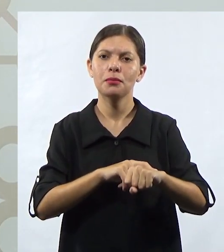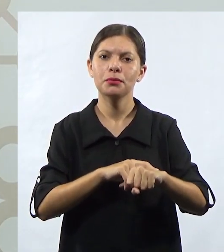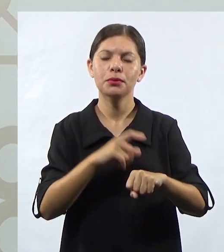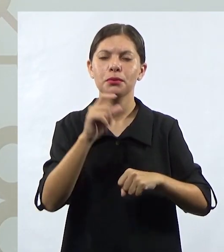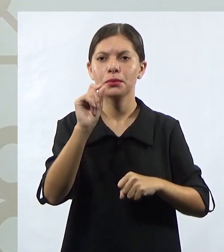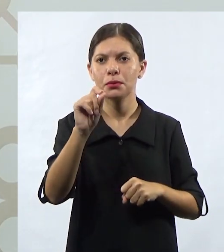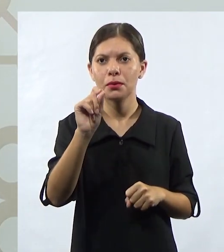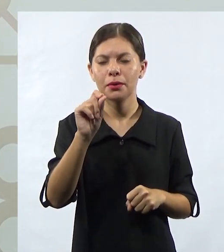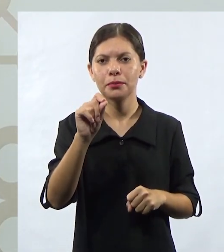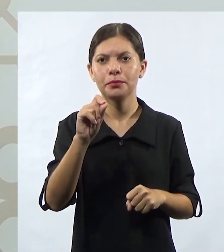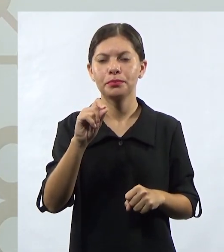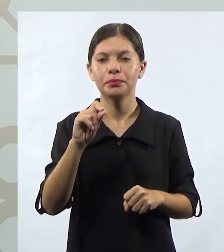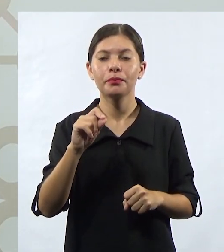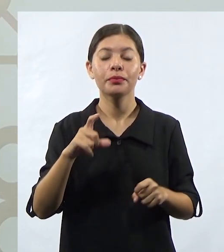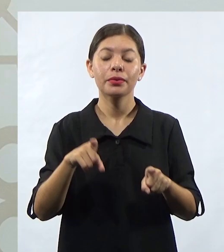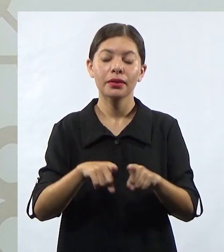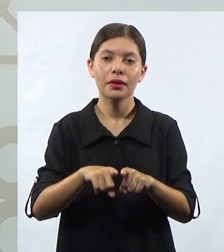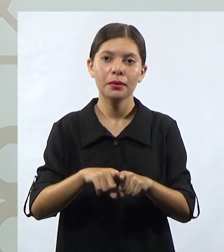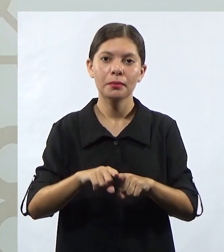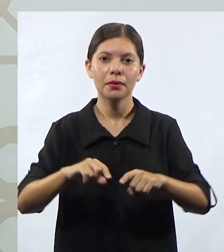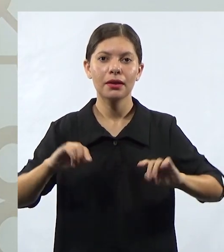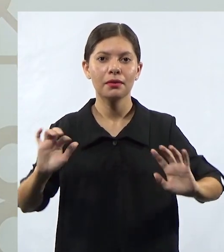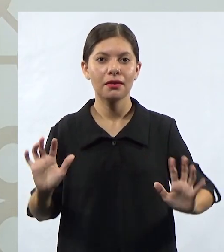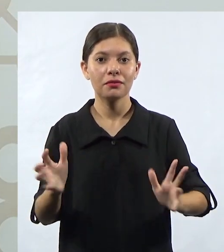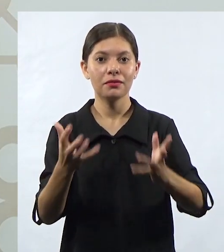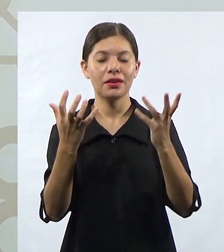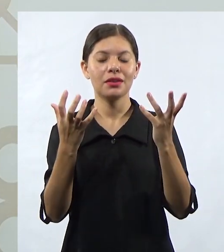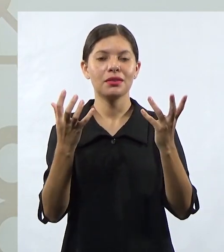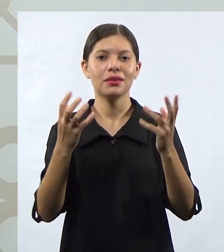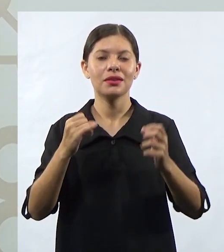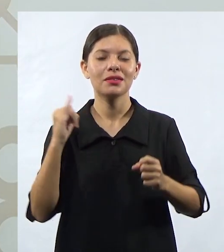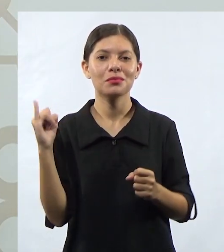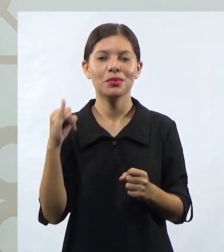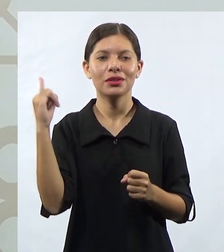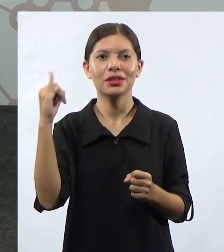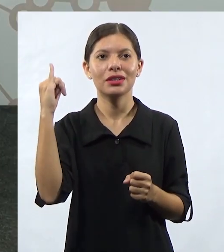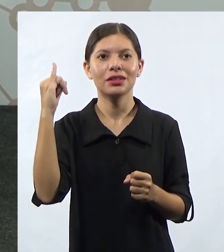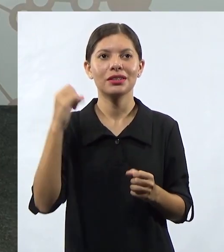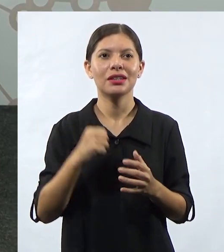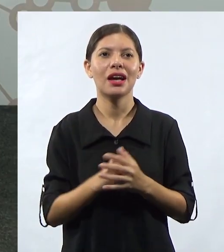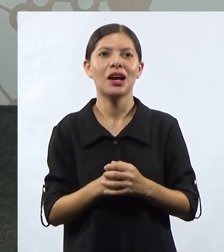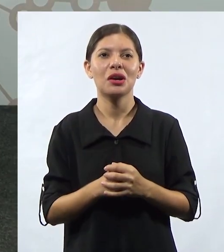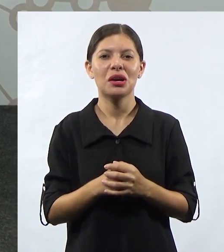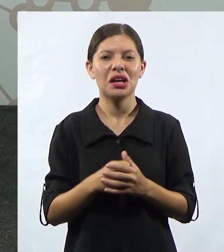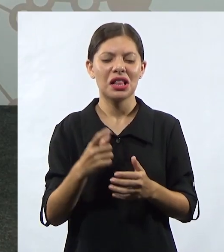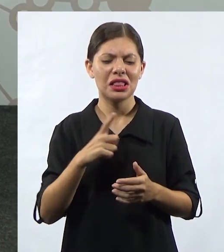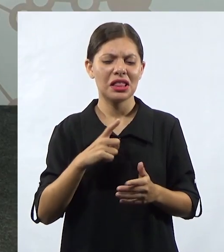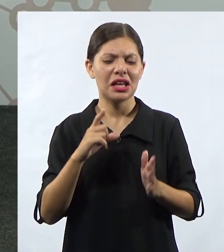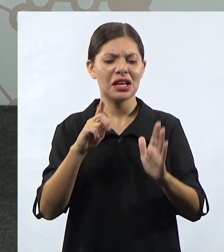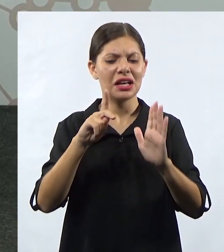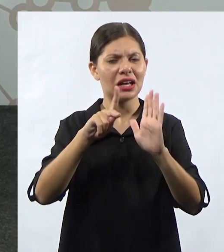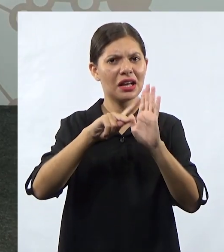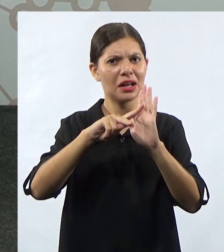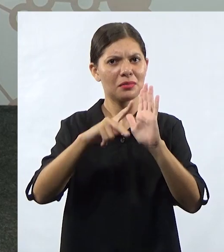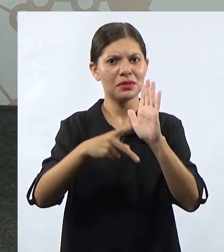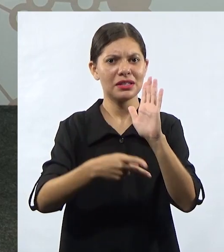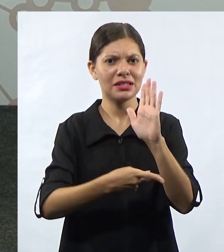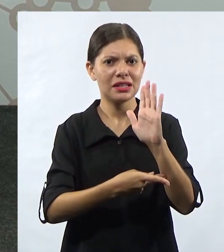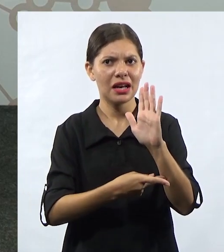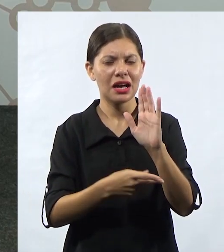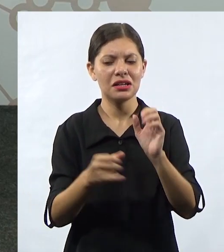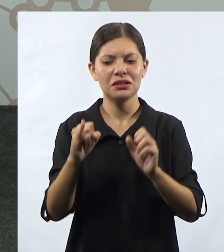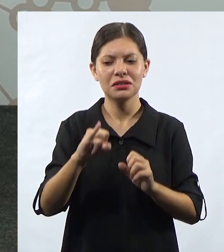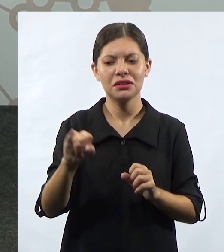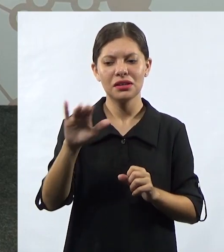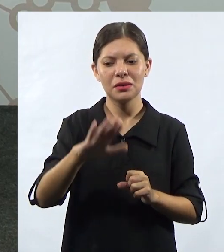marcos mais importantes desse percurso. Então, professor, mas tem cabeçalho, tem imagem, tem que definir uma